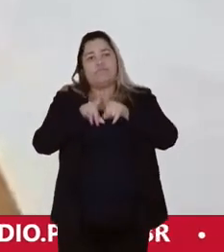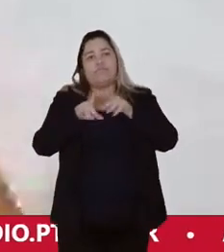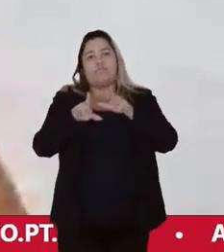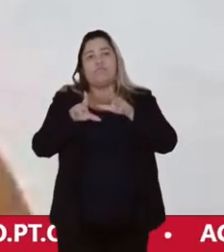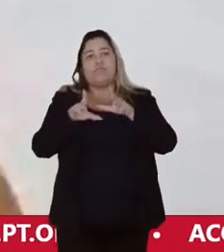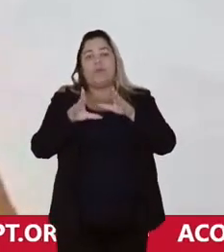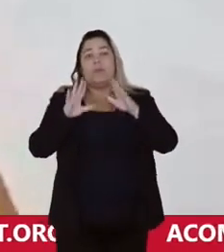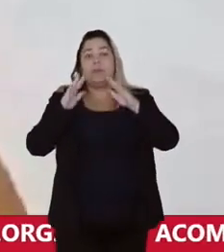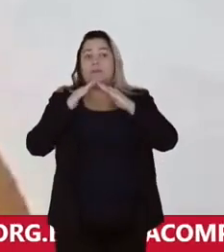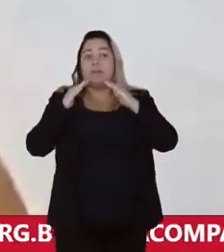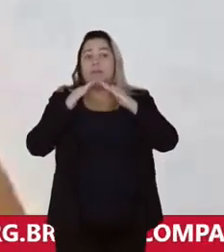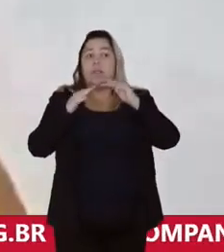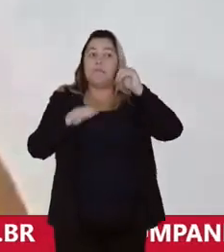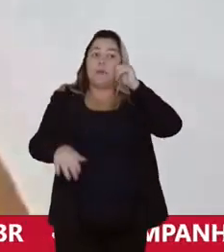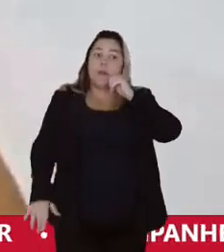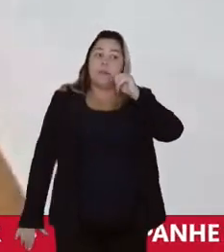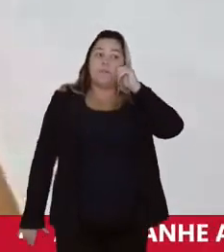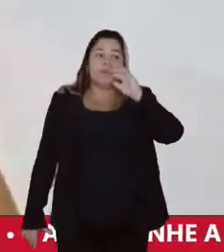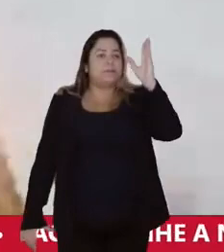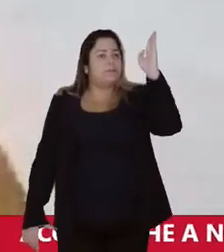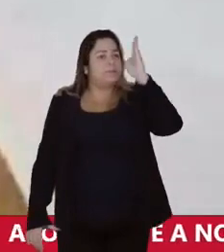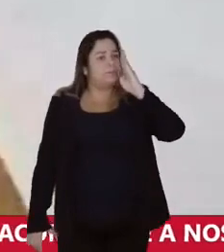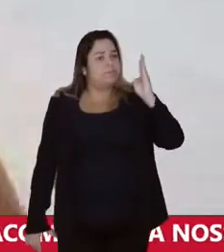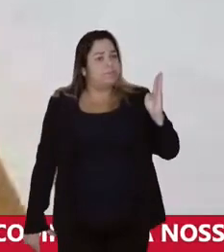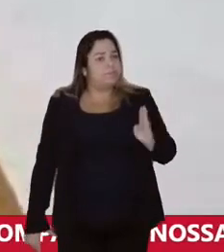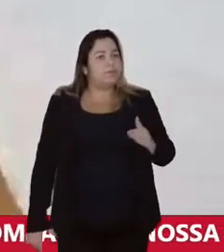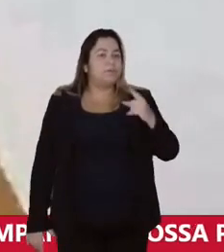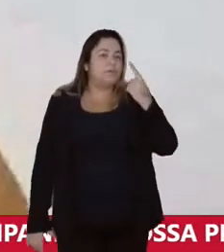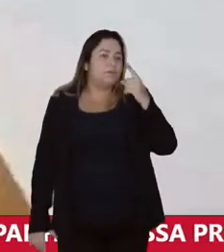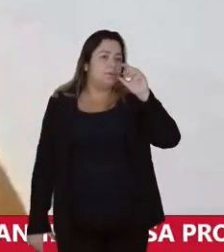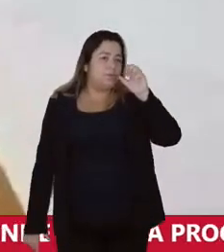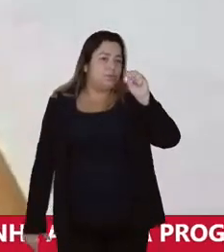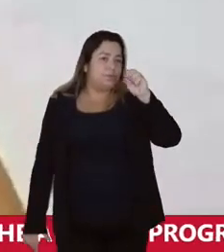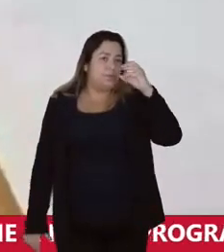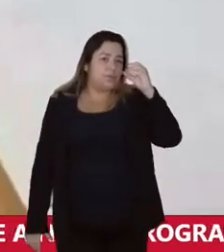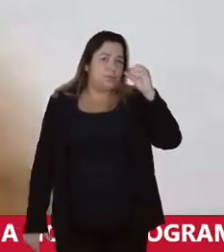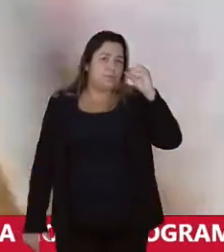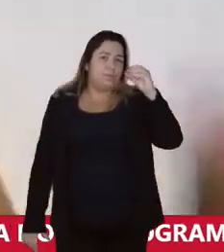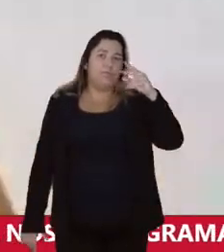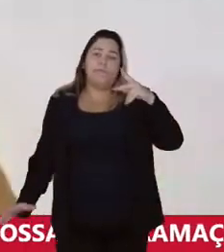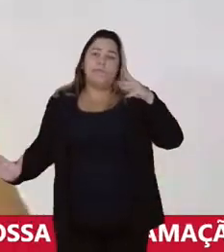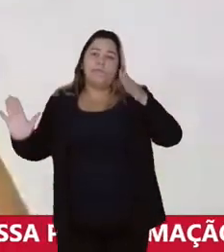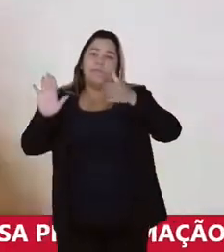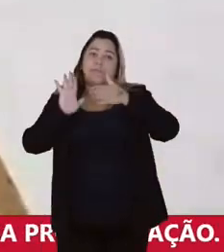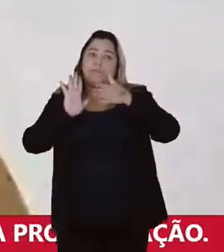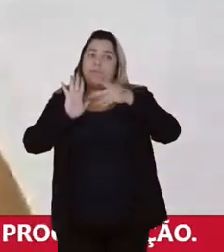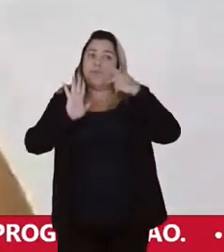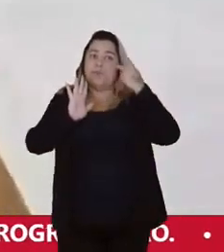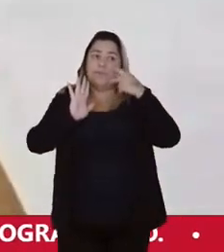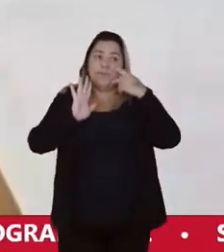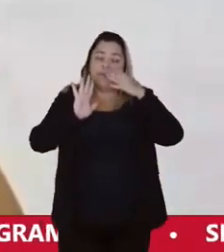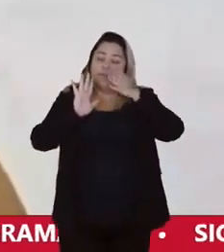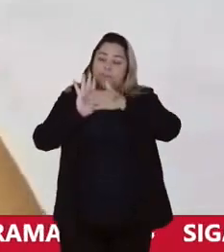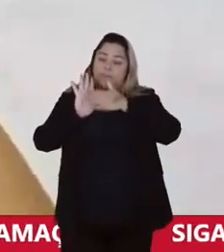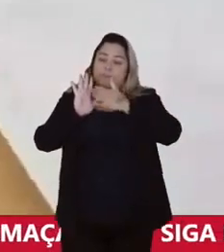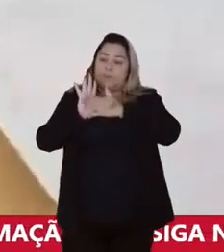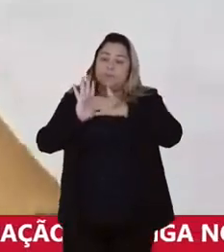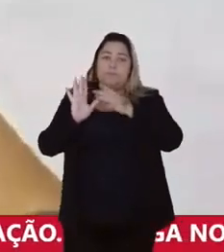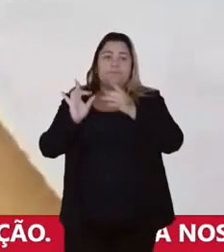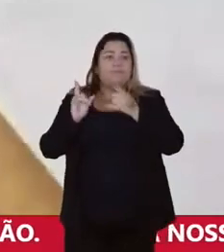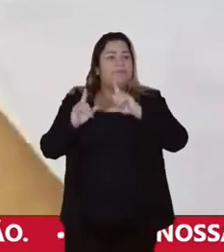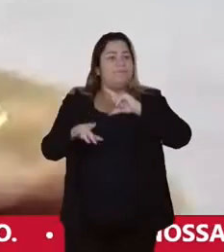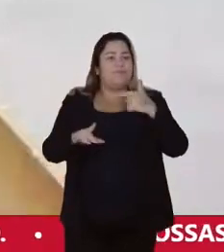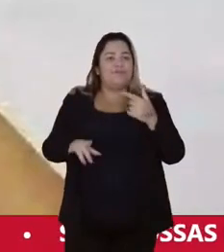Casa da Mulher Brasileira, o funcionamento do 180, enfim, uma série de políticas foi destruído, não tem dinheiro para isso.